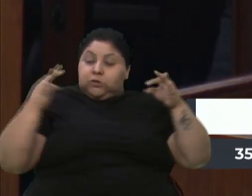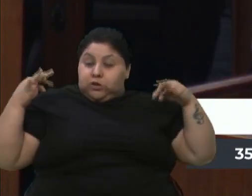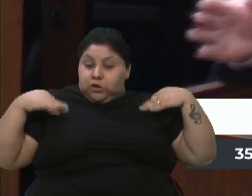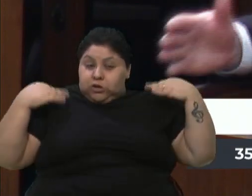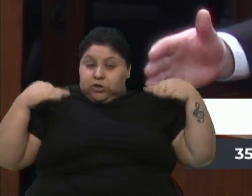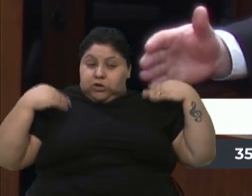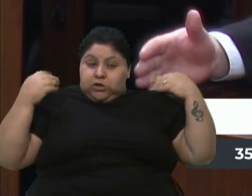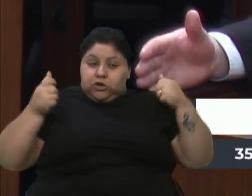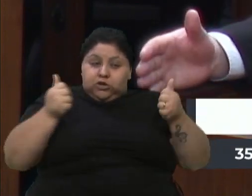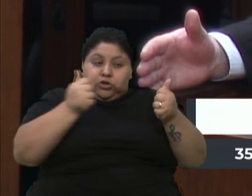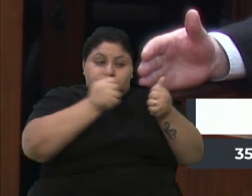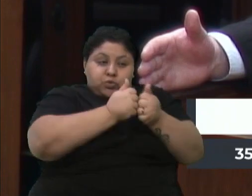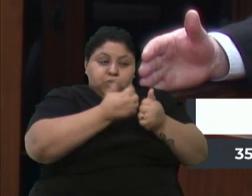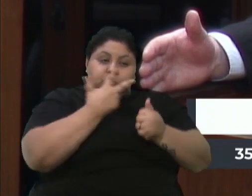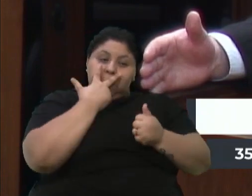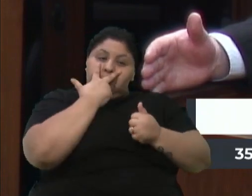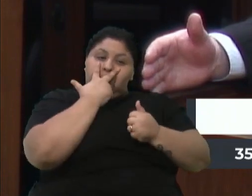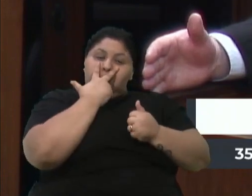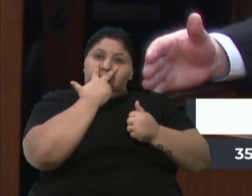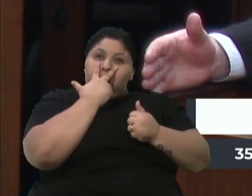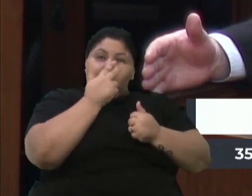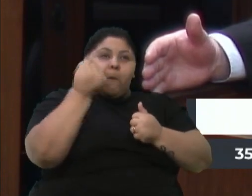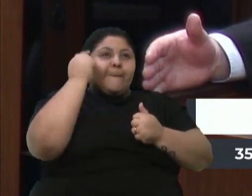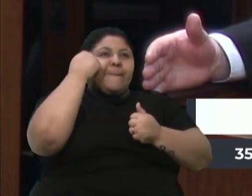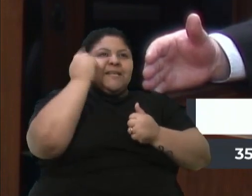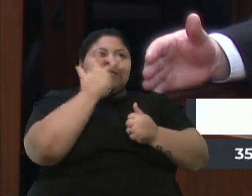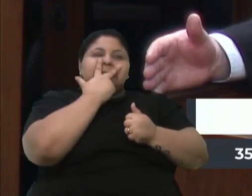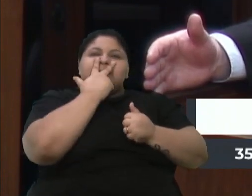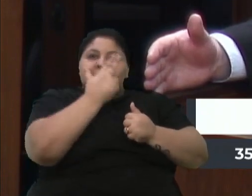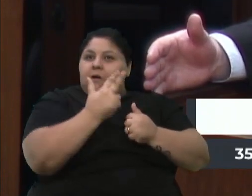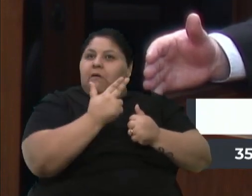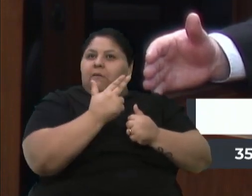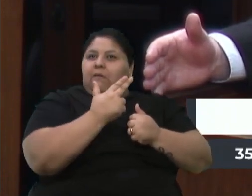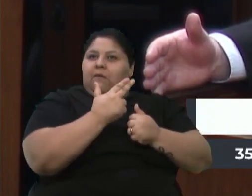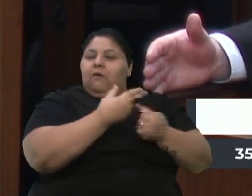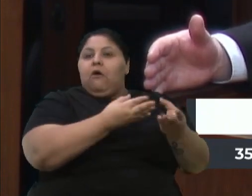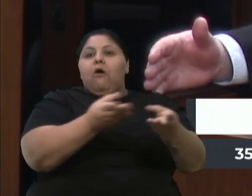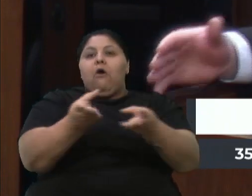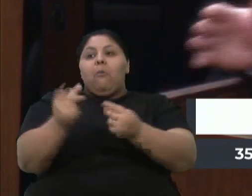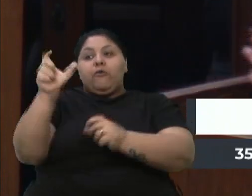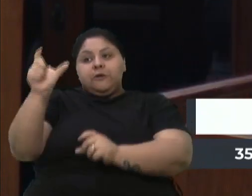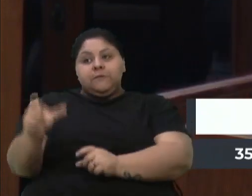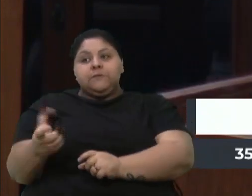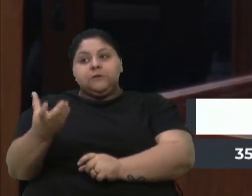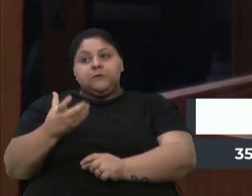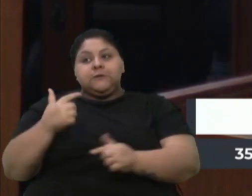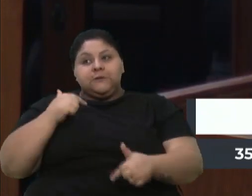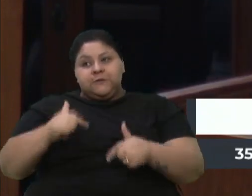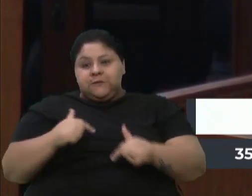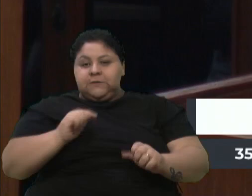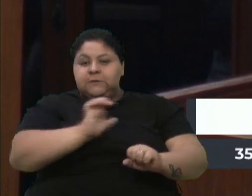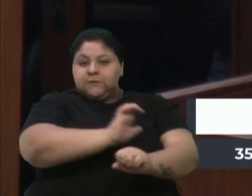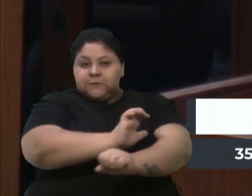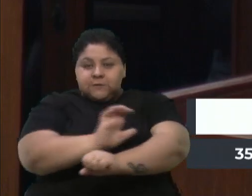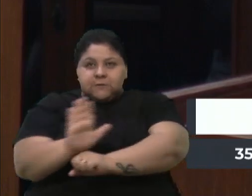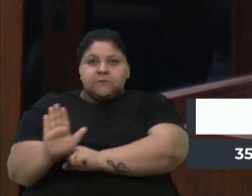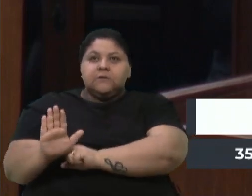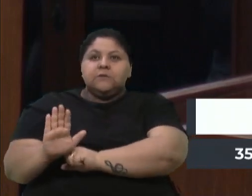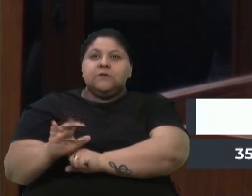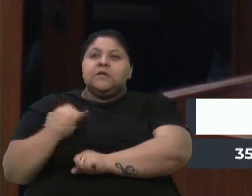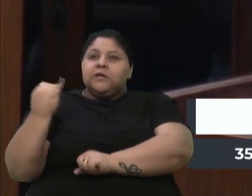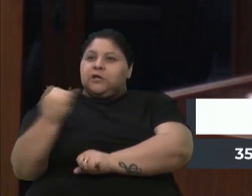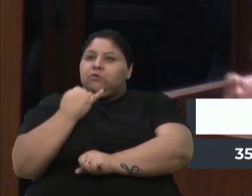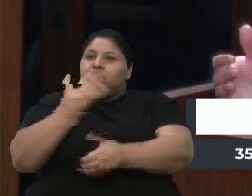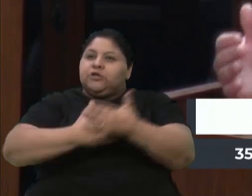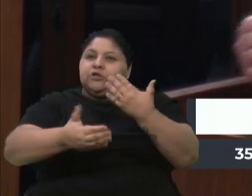na mesma página quando falamos em turismo. Muita gente quer trabalhar, quer ajudar, então é importante que todos estejam conectados para